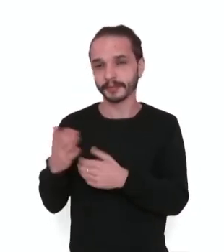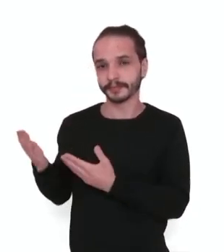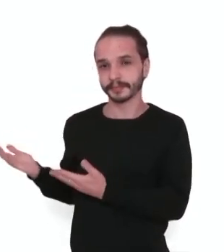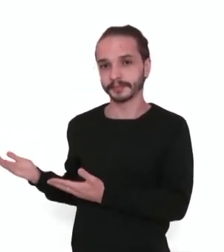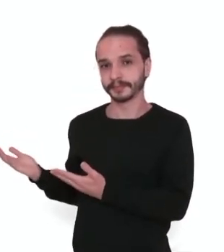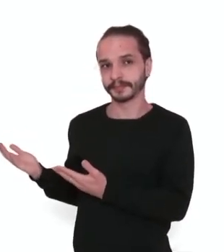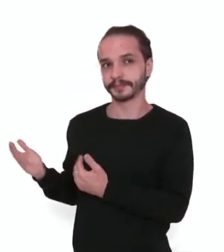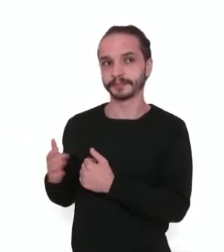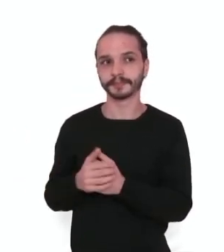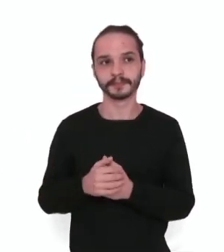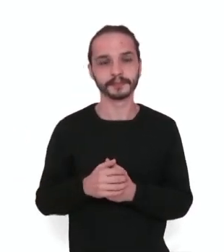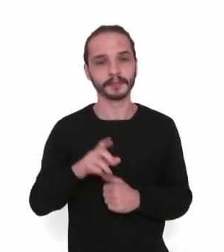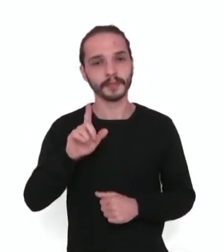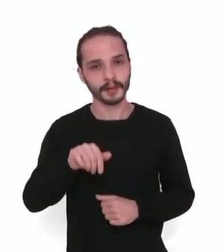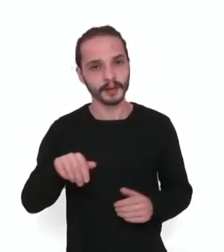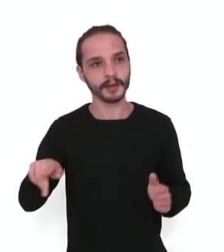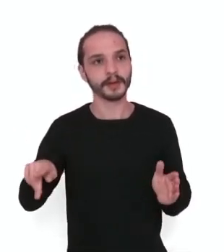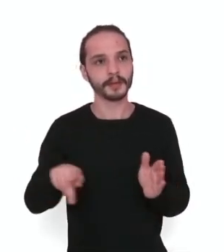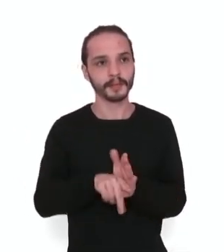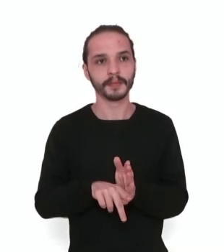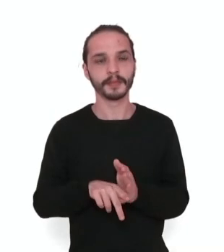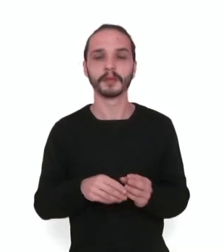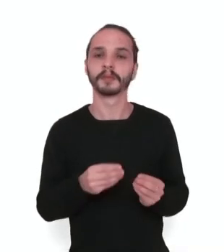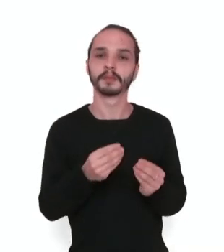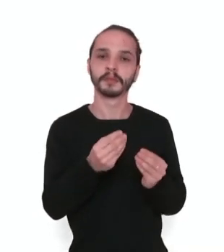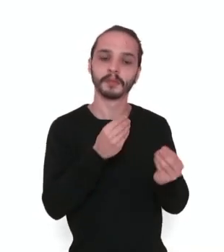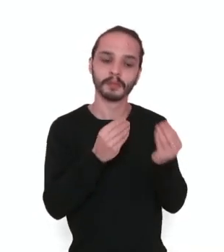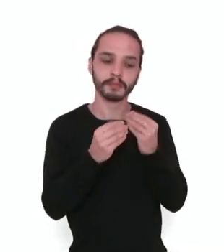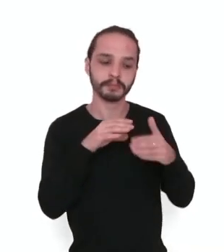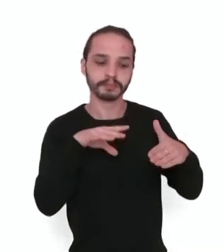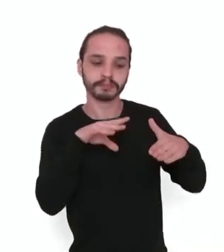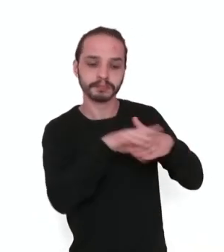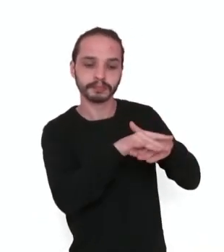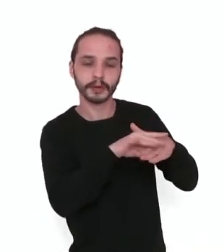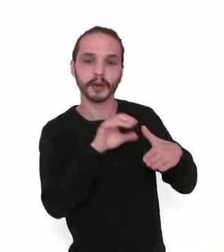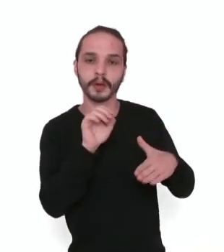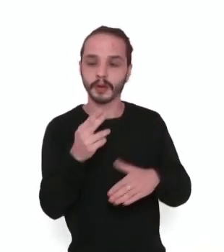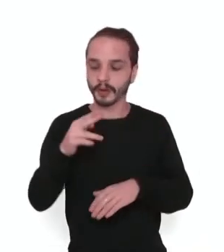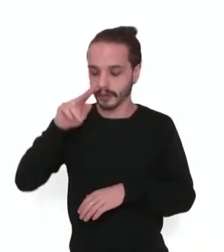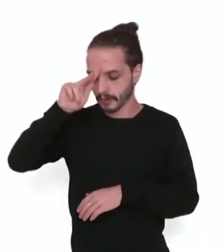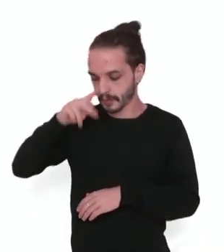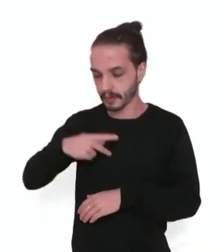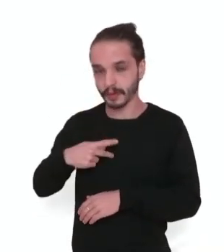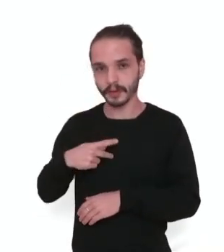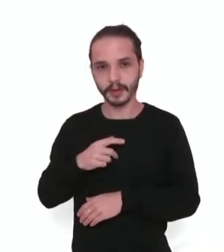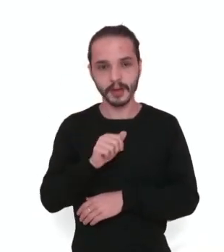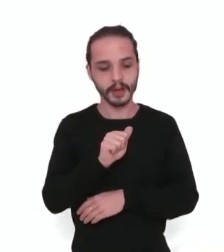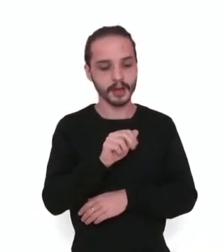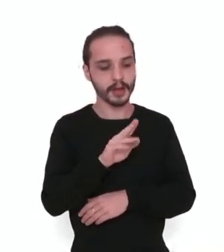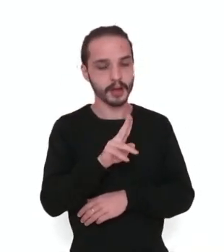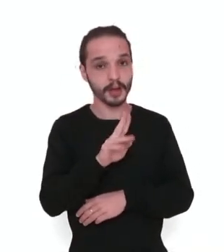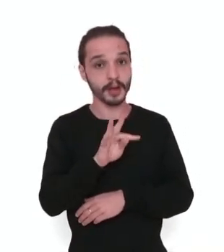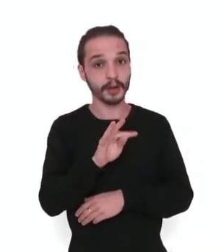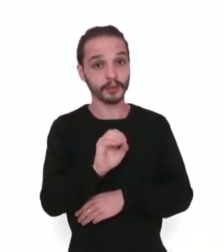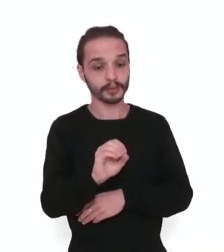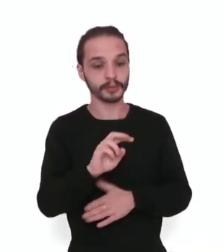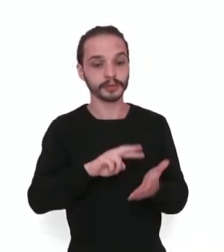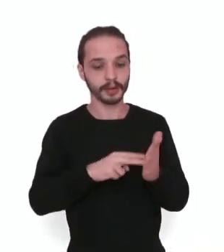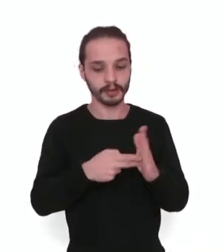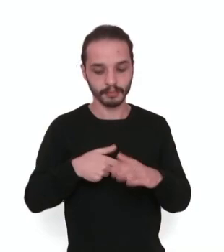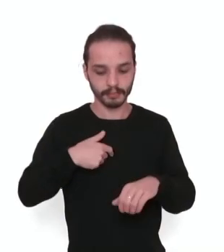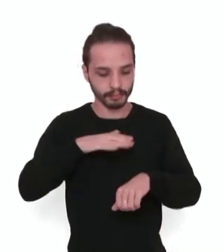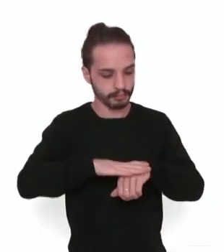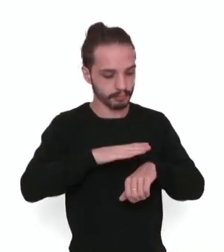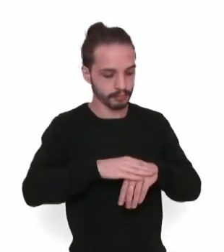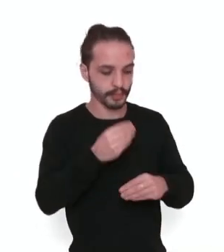São organismos autótrofos ou heterótrofos. Lembrando que os autótrofos são aqueles que têm a capacidade de produzir o próprio alimento.